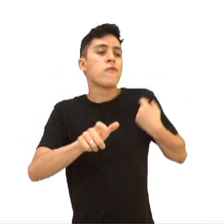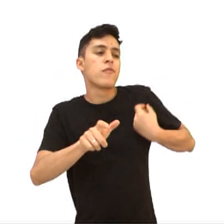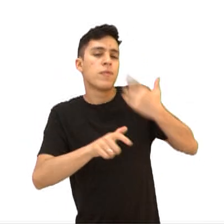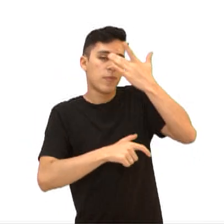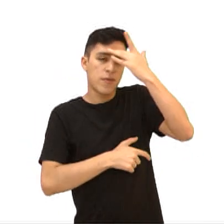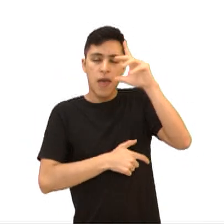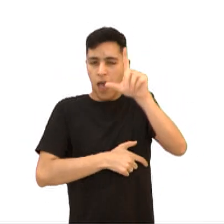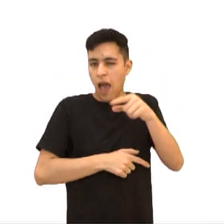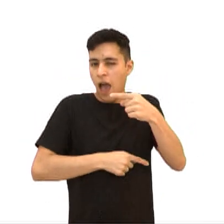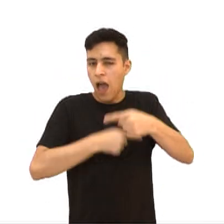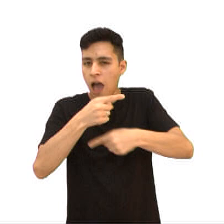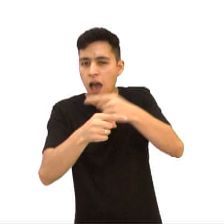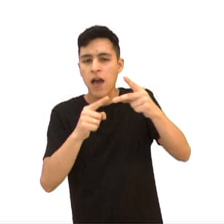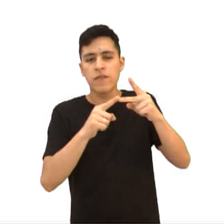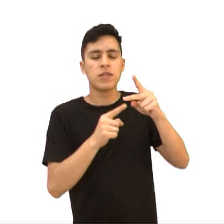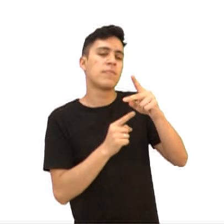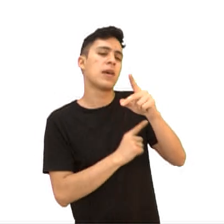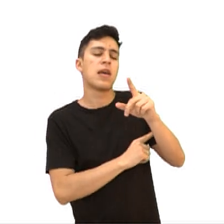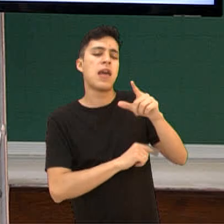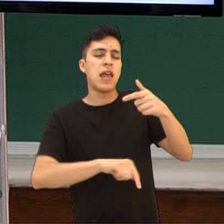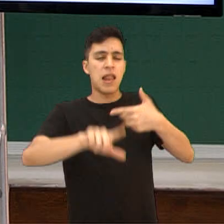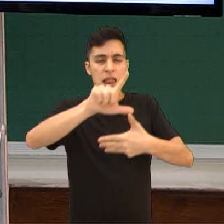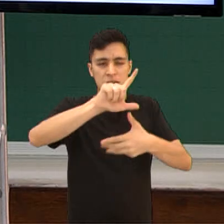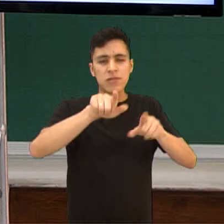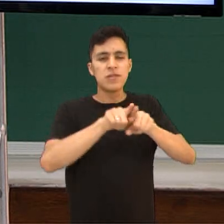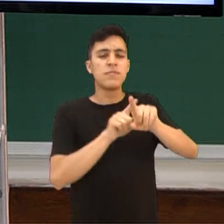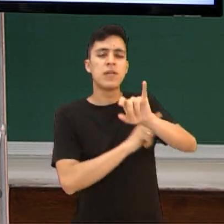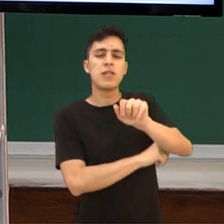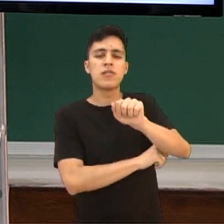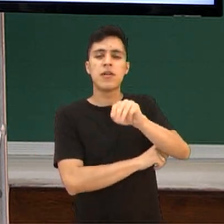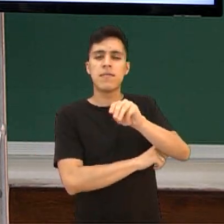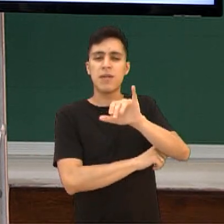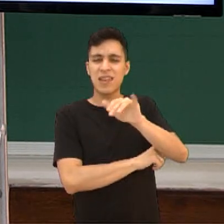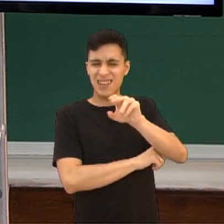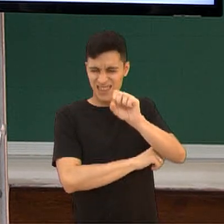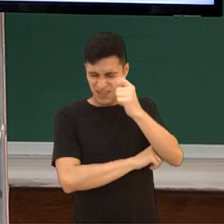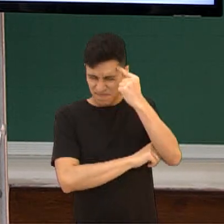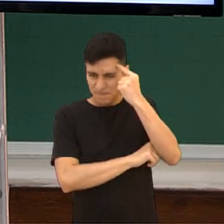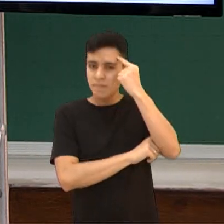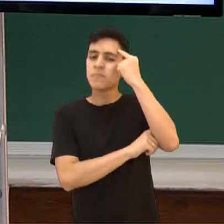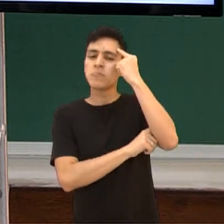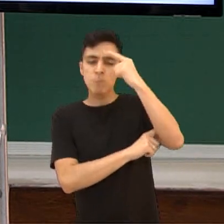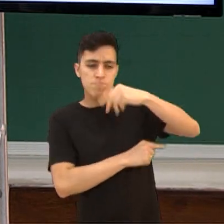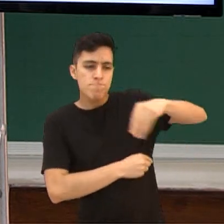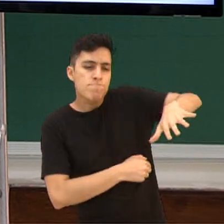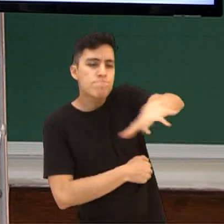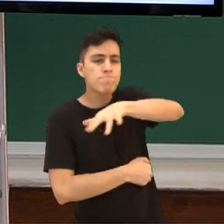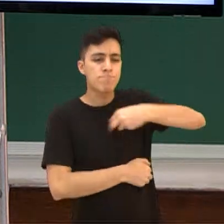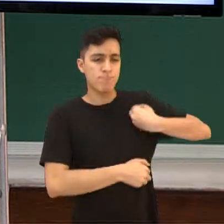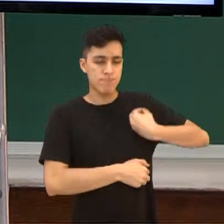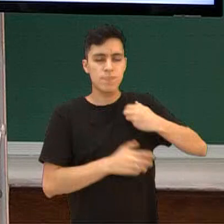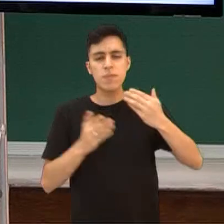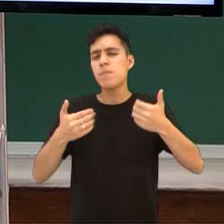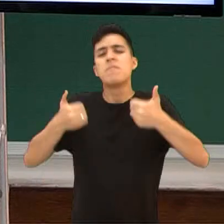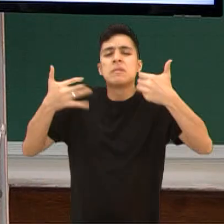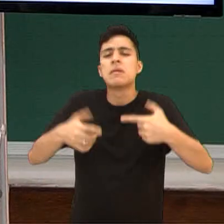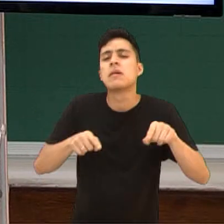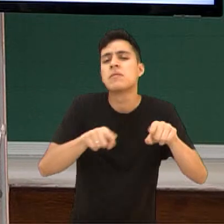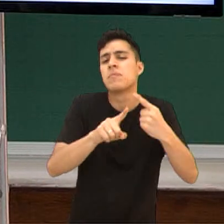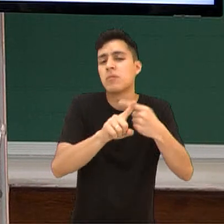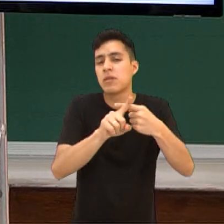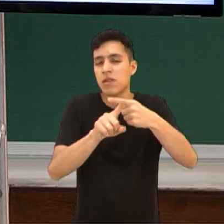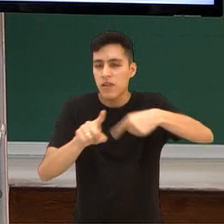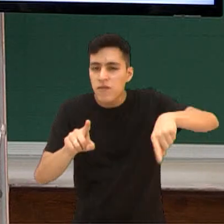afro-americanos, latinos e jamaicanos. A gente lembra muito isso, porque em determinado momento você deve ter aprendido sobre